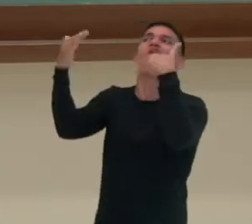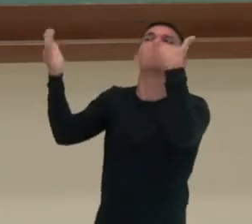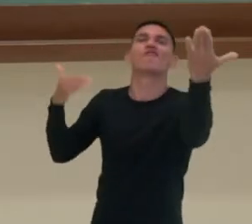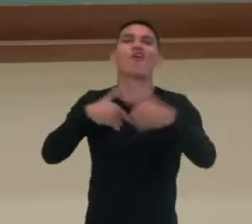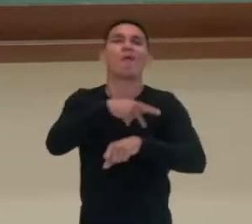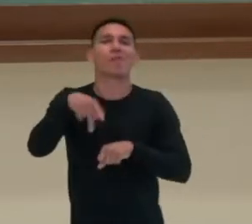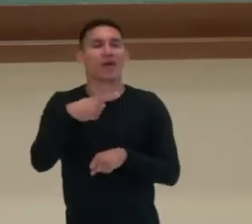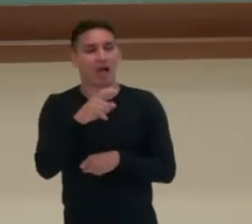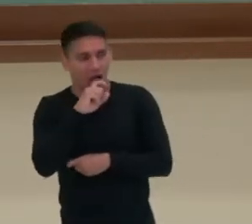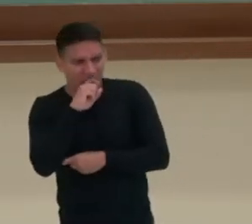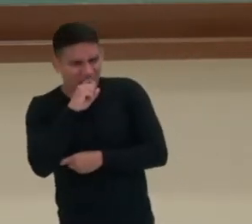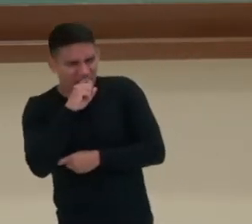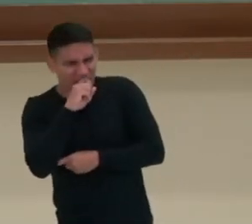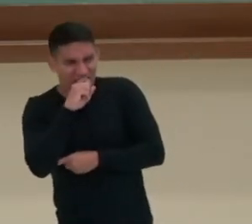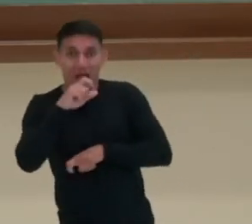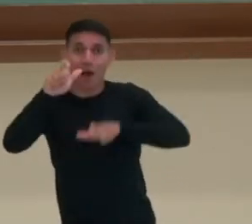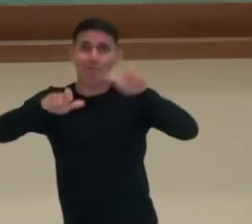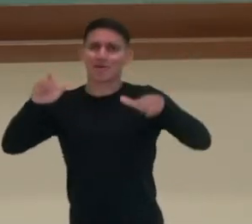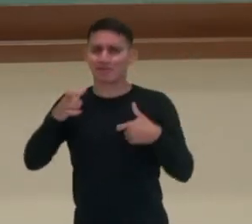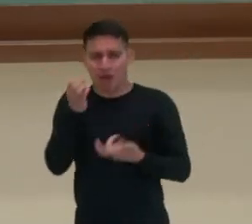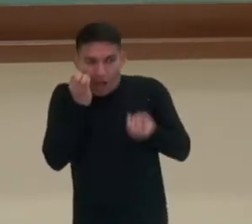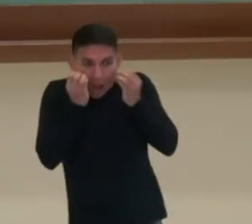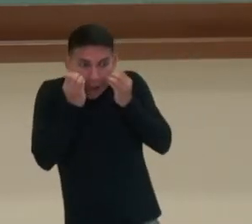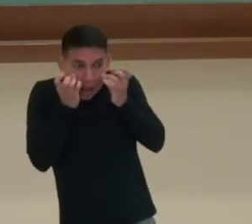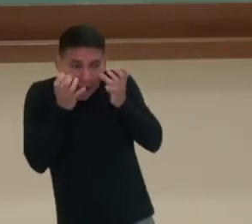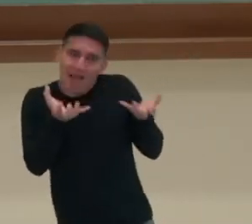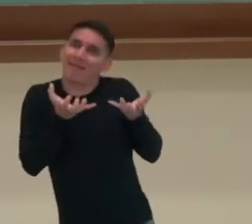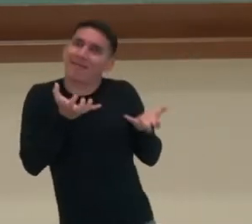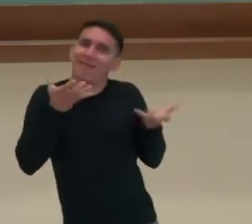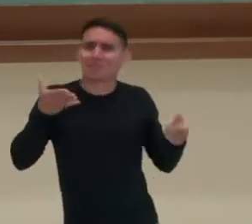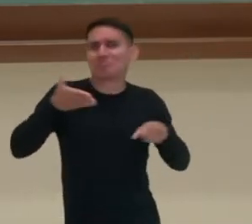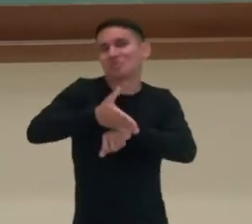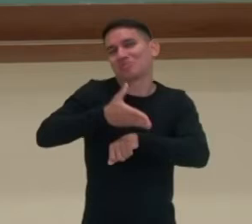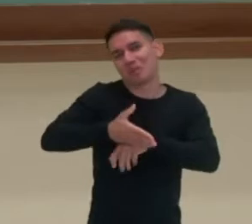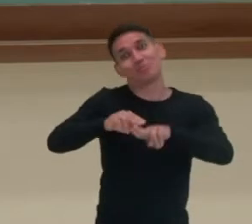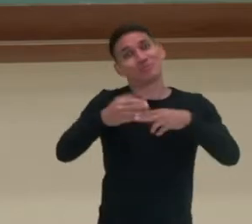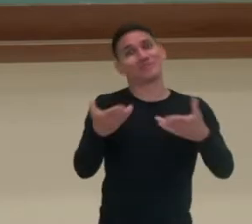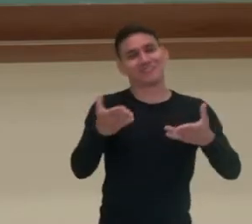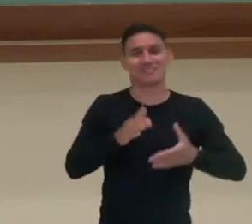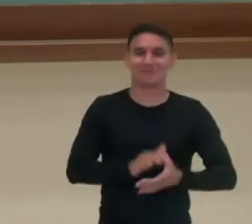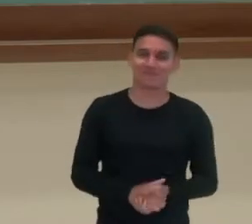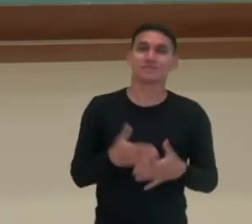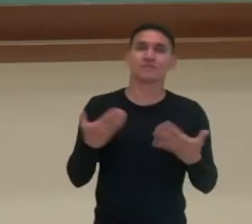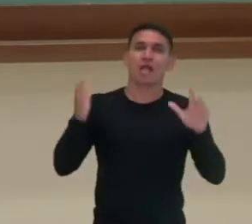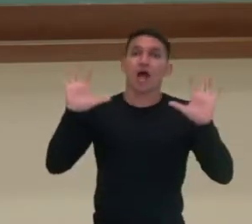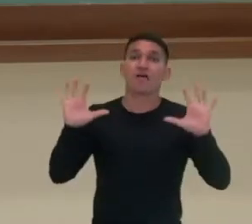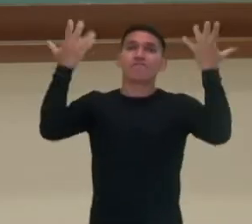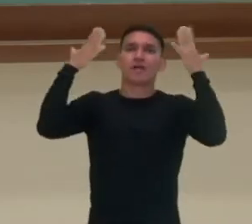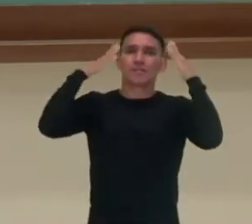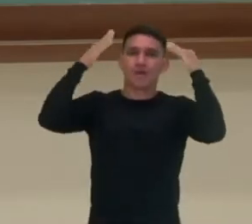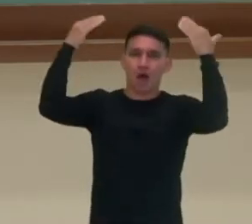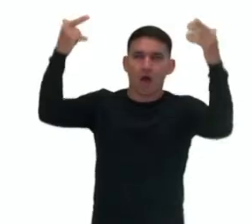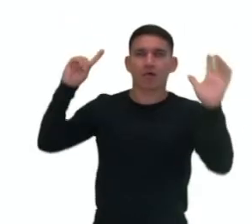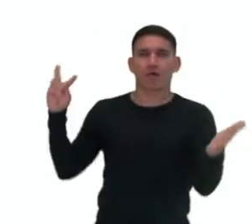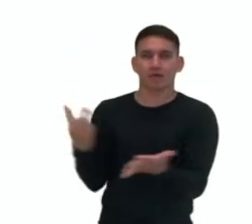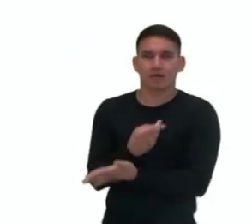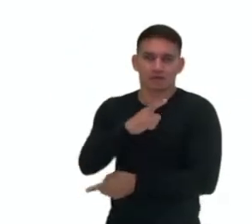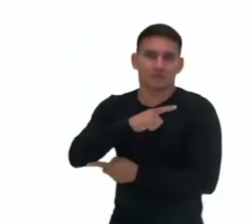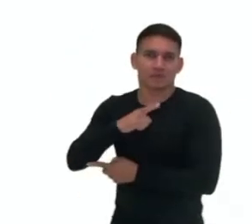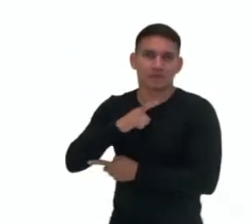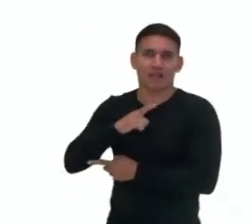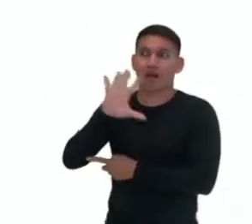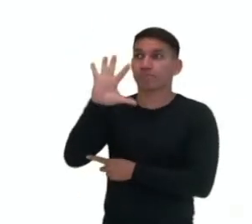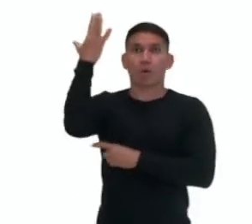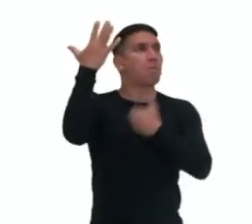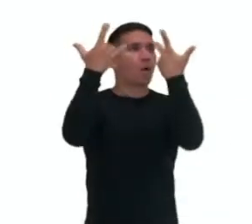aos olhos dos gringos lá fora. Pois é, galera. As festas populares são